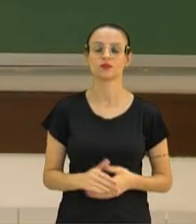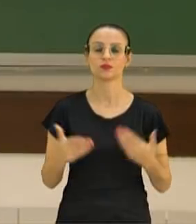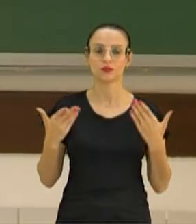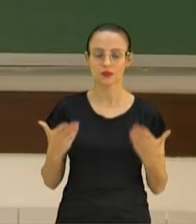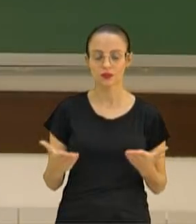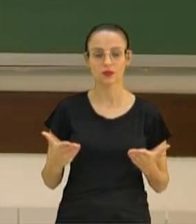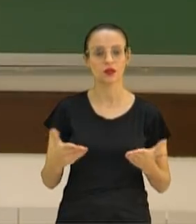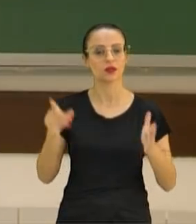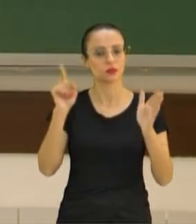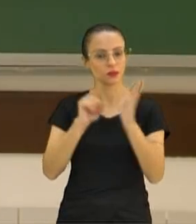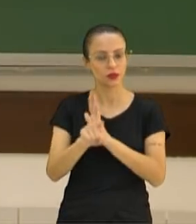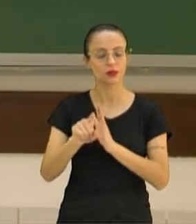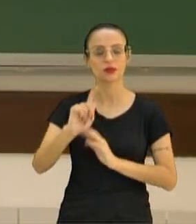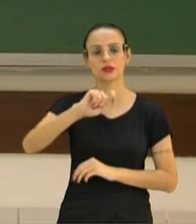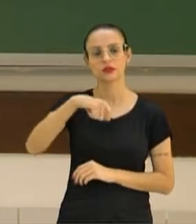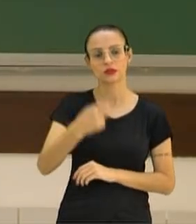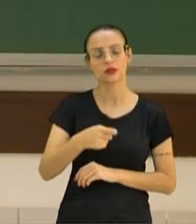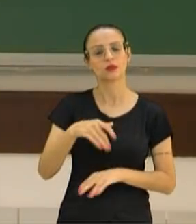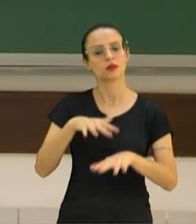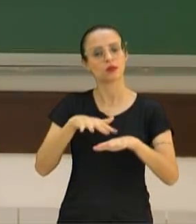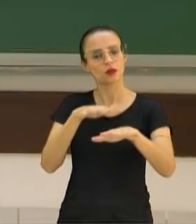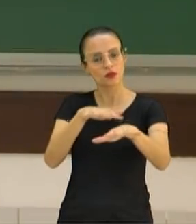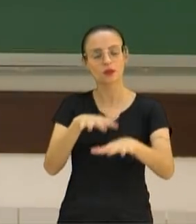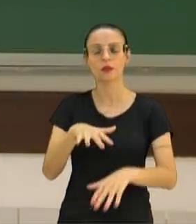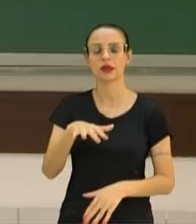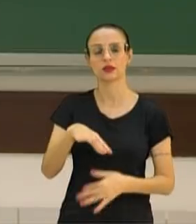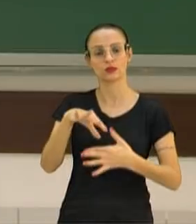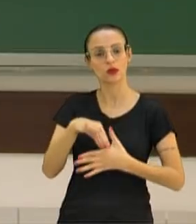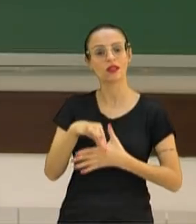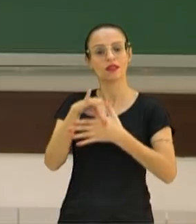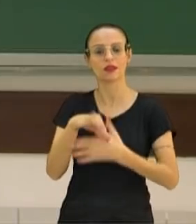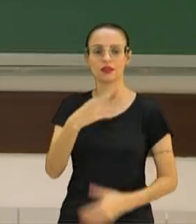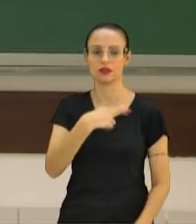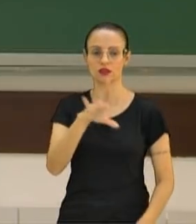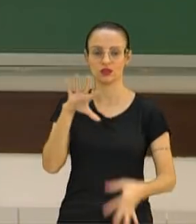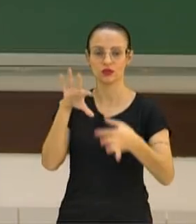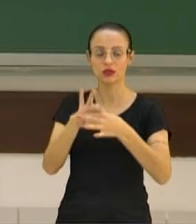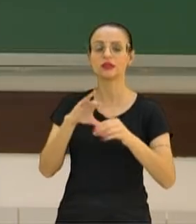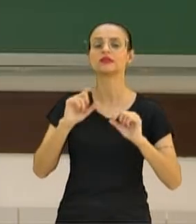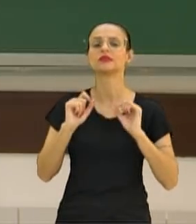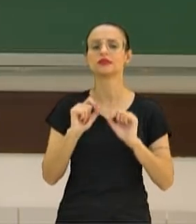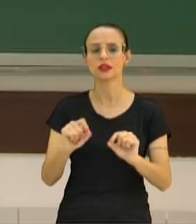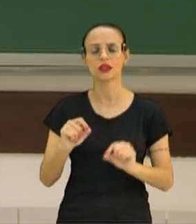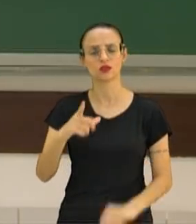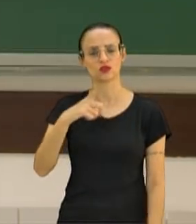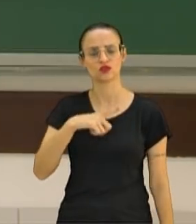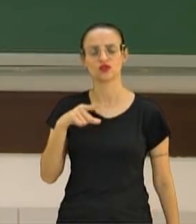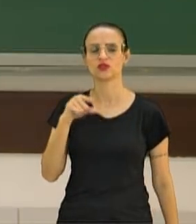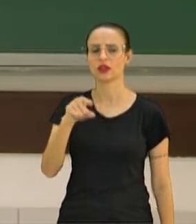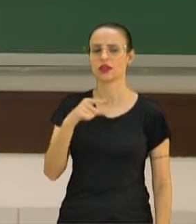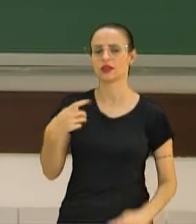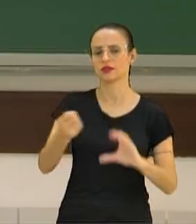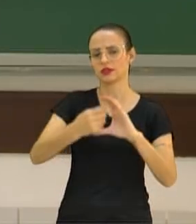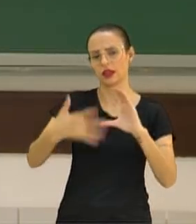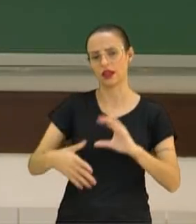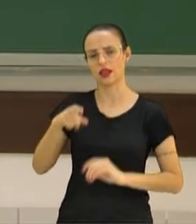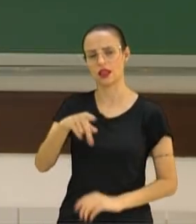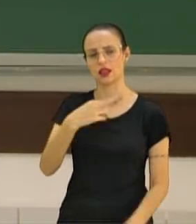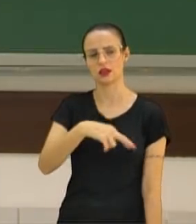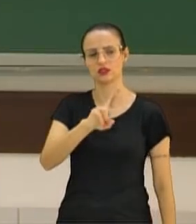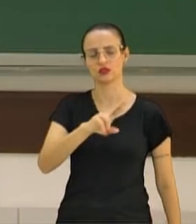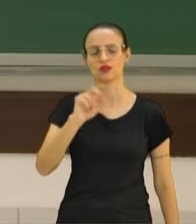Pessoal, a pergunta fala aí dos movimentos messiânicos, né? Então, quais desses movimentos tinham esse caráter messiânico,